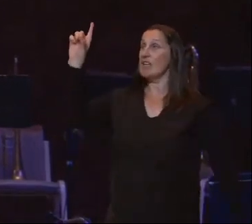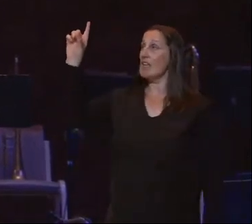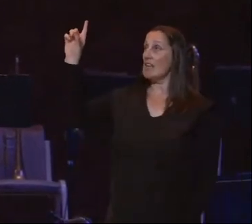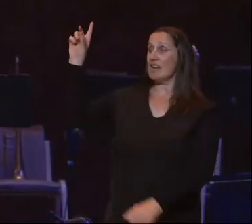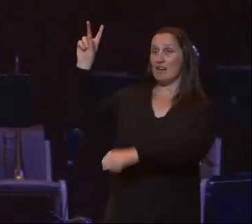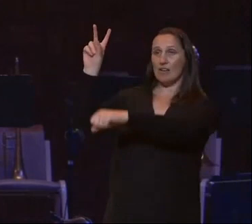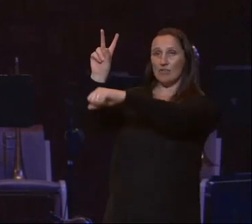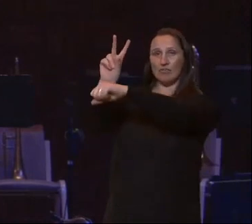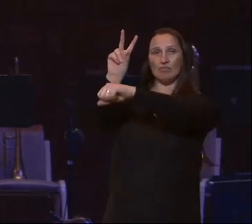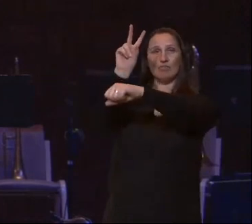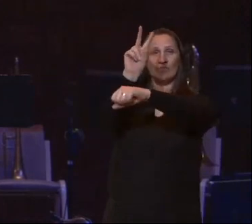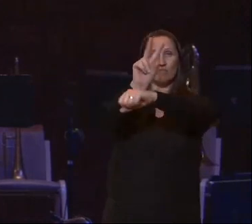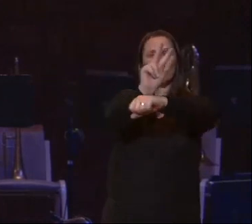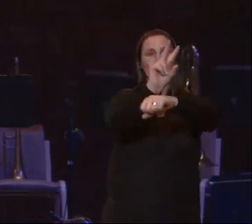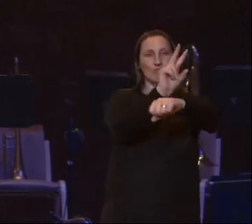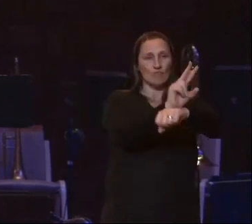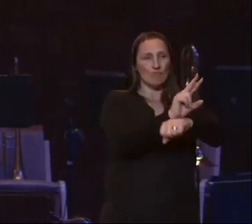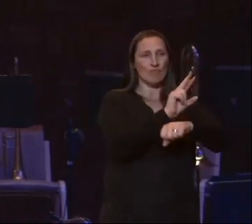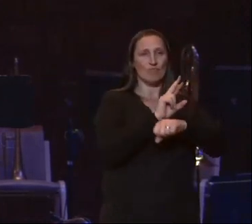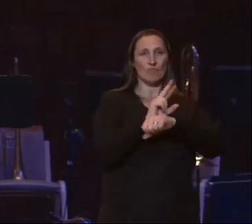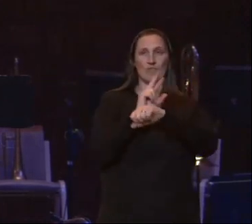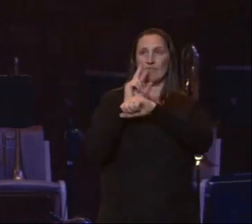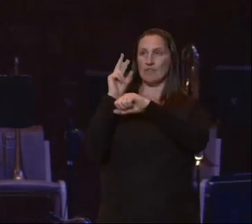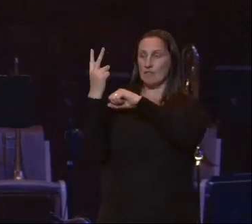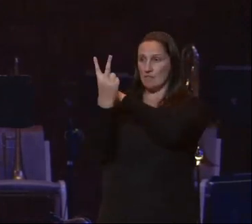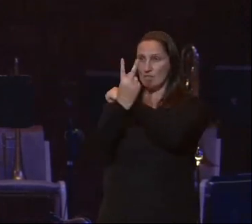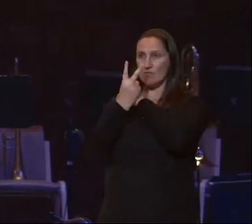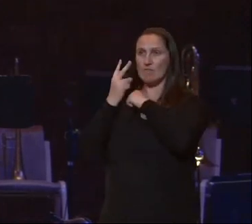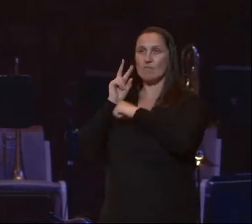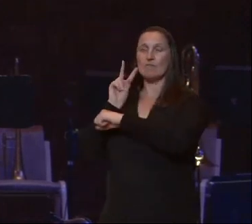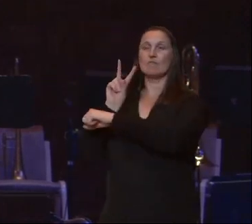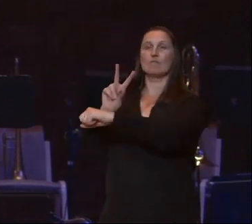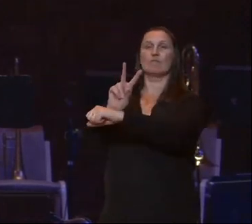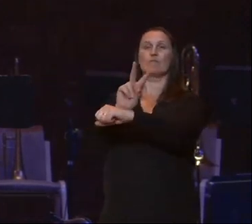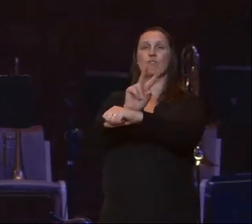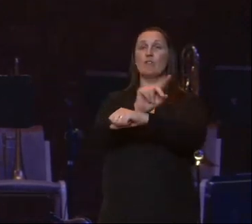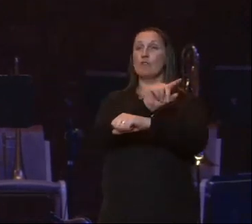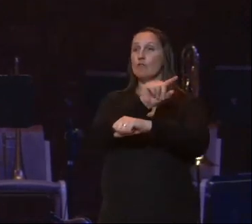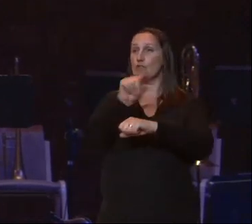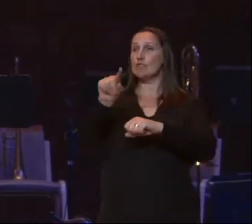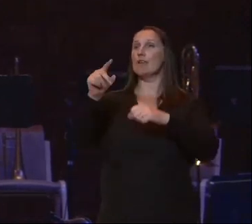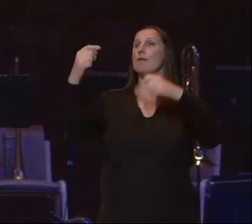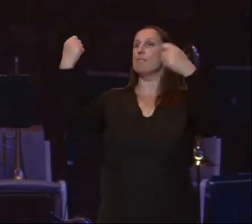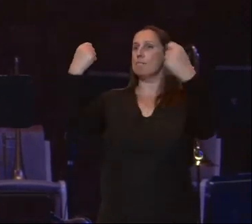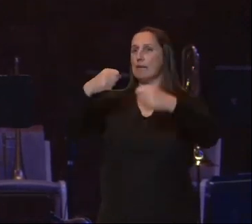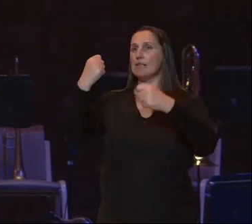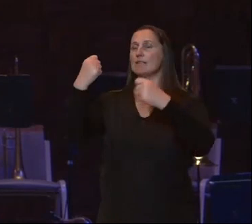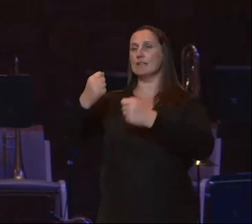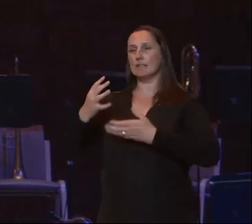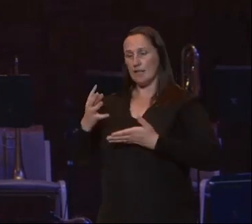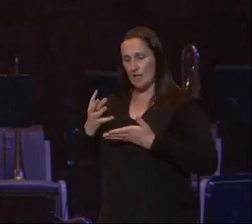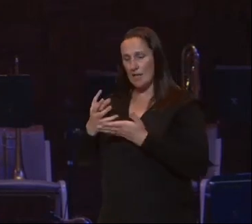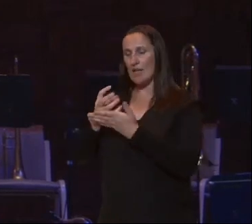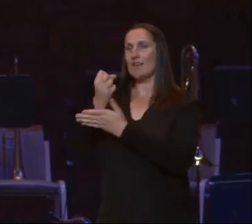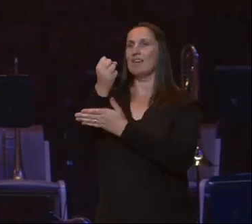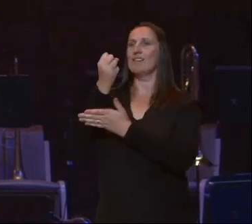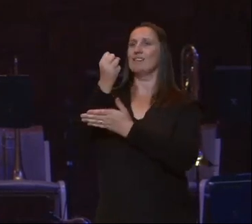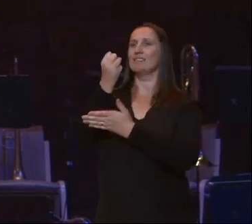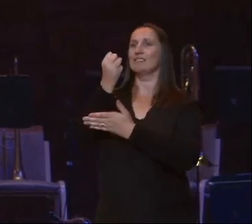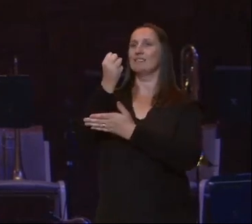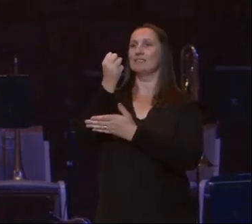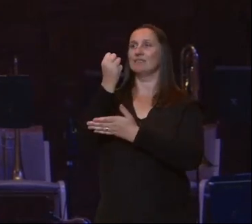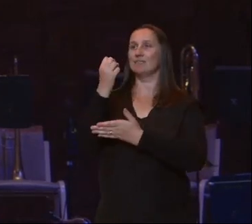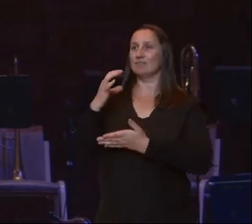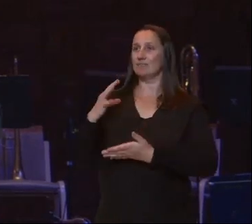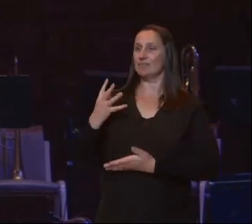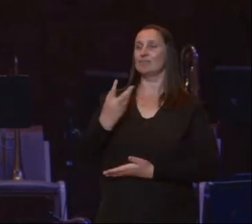cuida, Ele nos guarda, Ele nos protege. Você precisa de um resgatador. Mas a